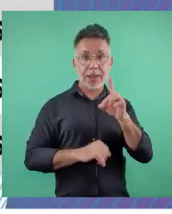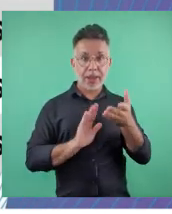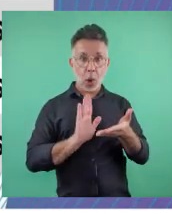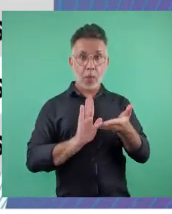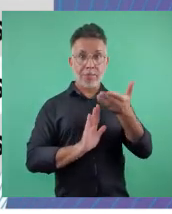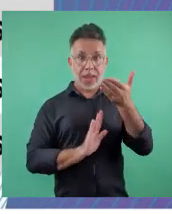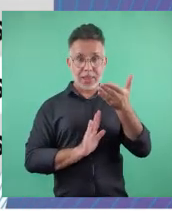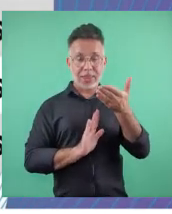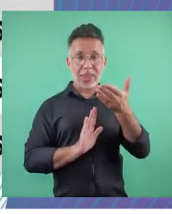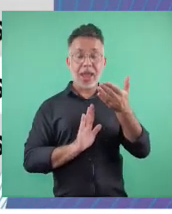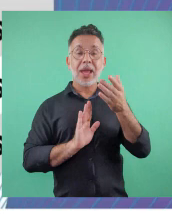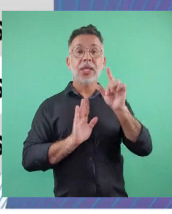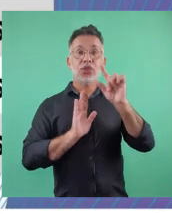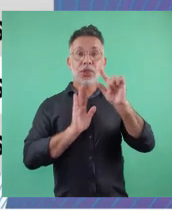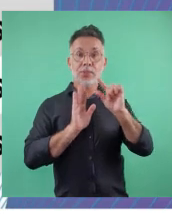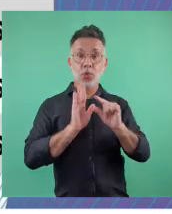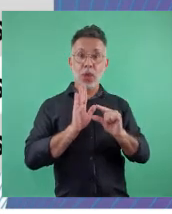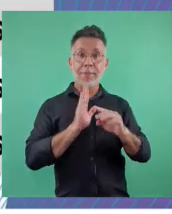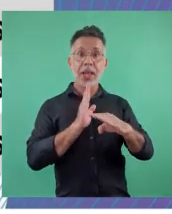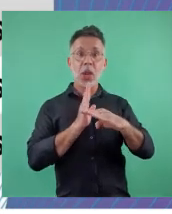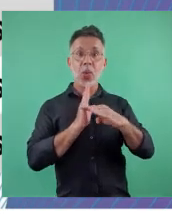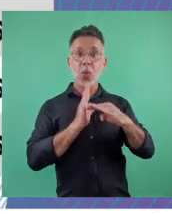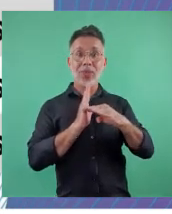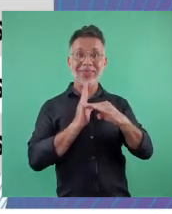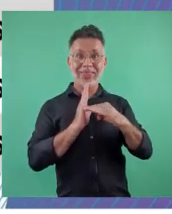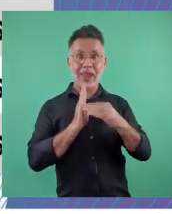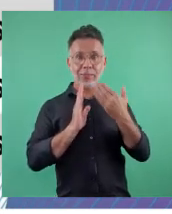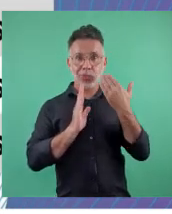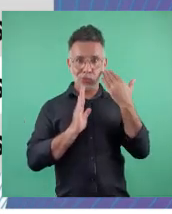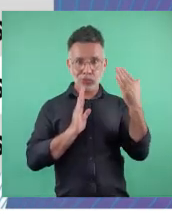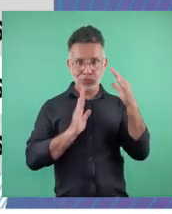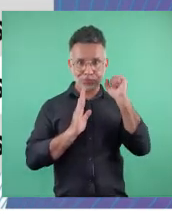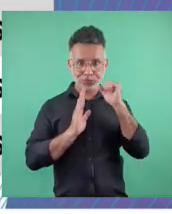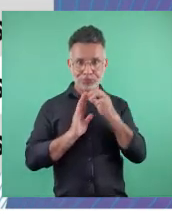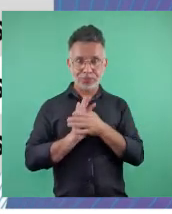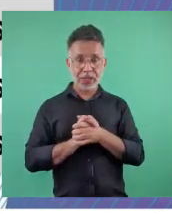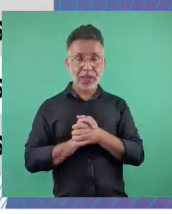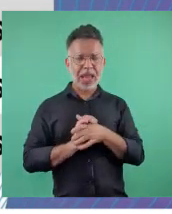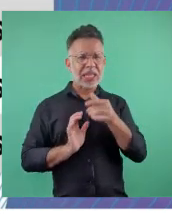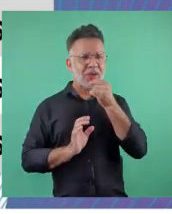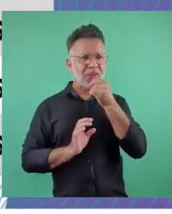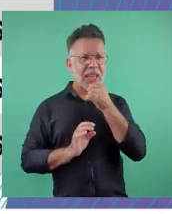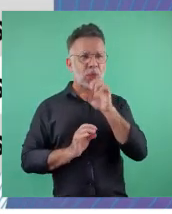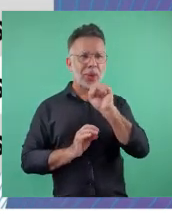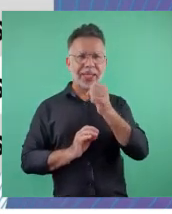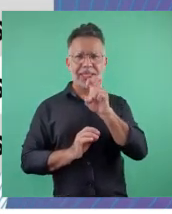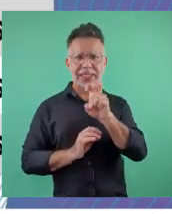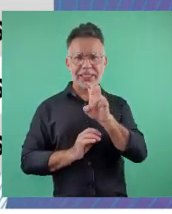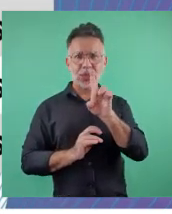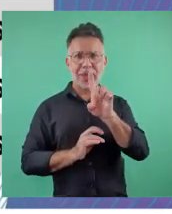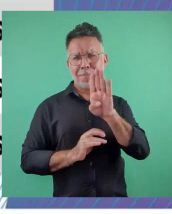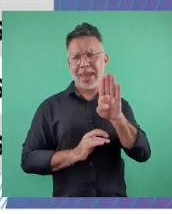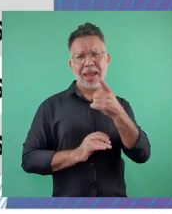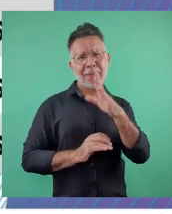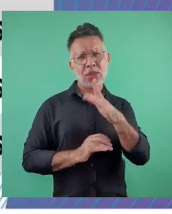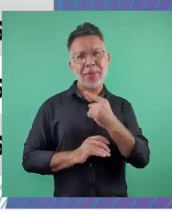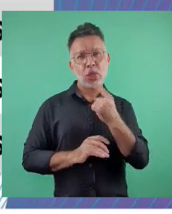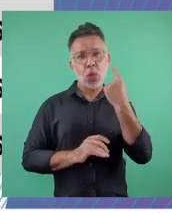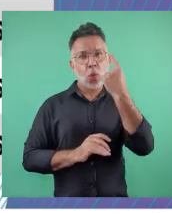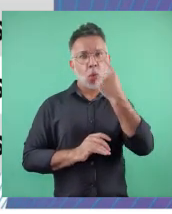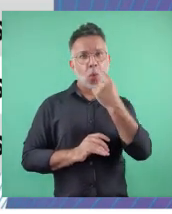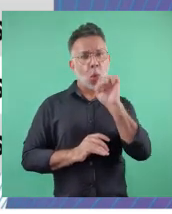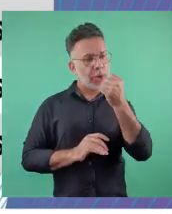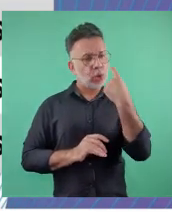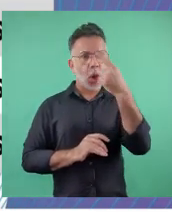intensidade, diminui pela metade o tempo de exposição. Então, 85 dB, nós estamos falando somente em 8 horas. Acima